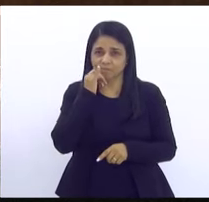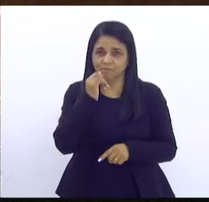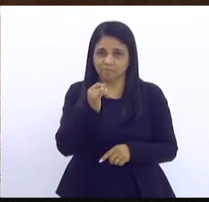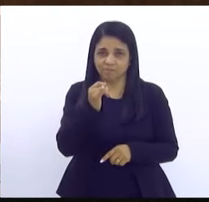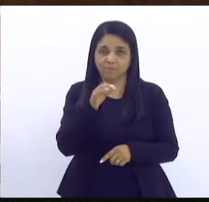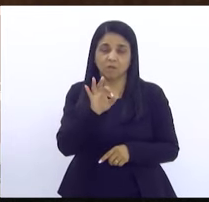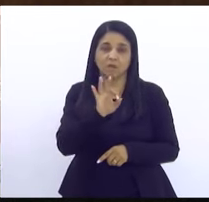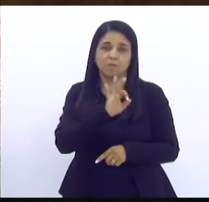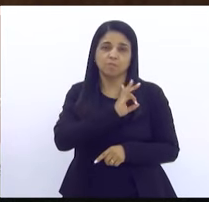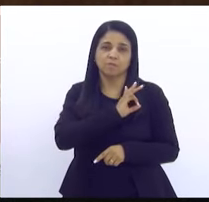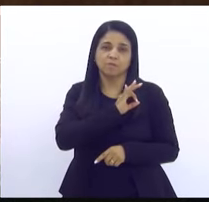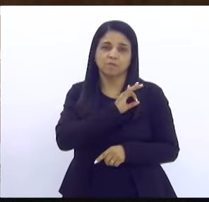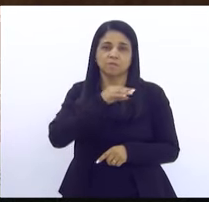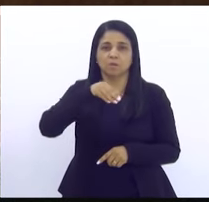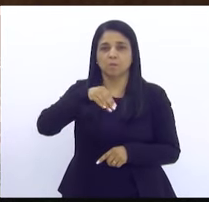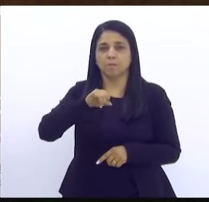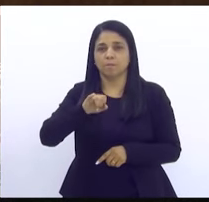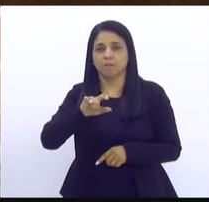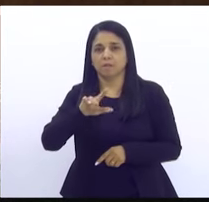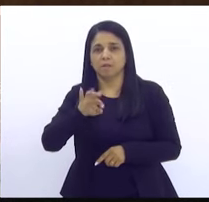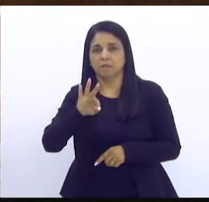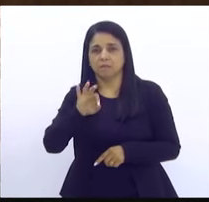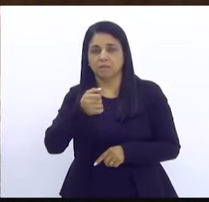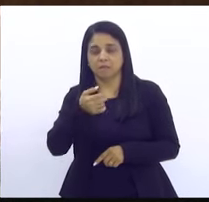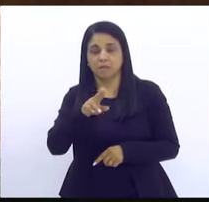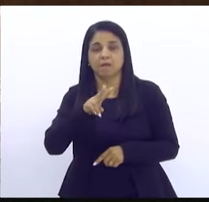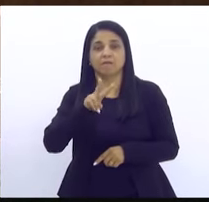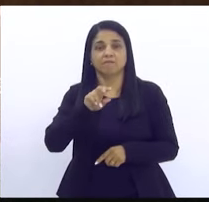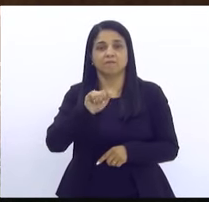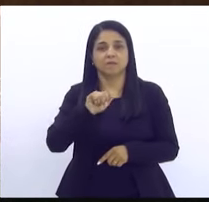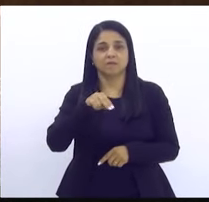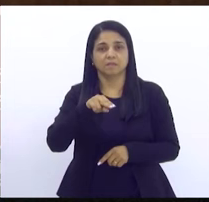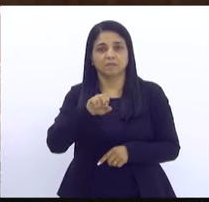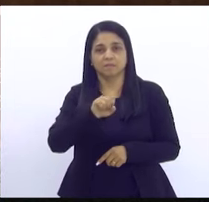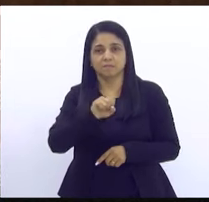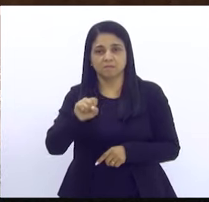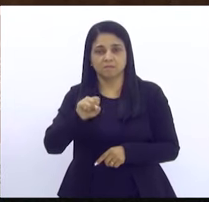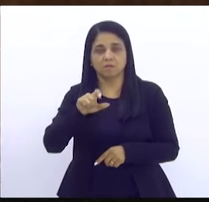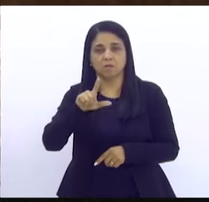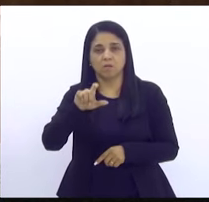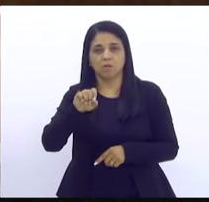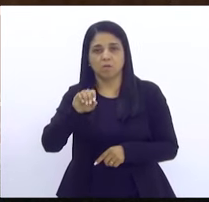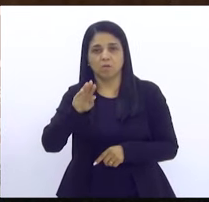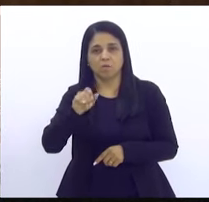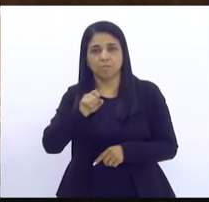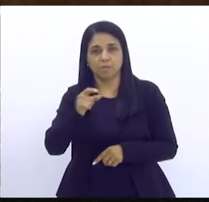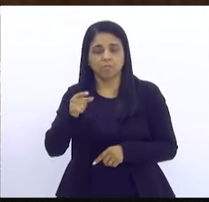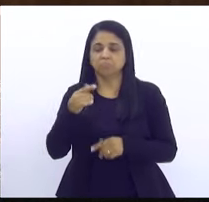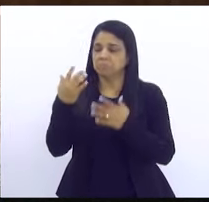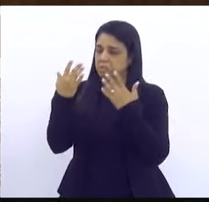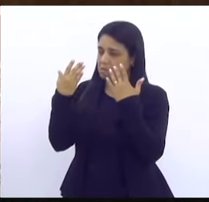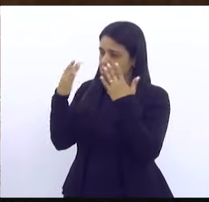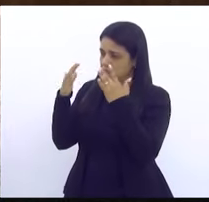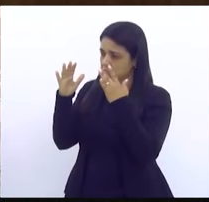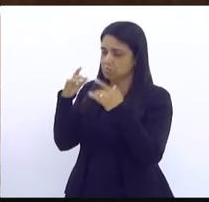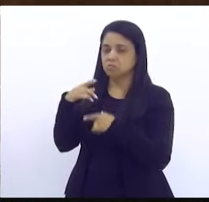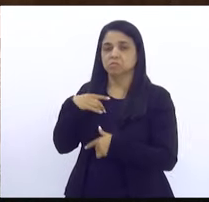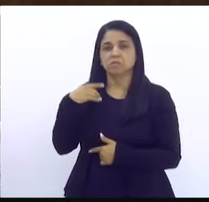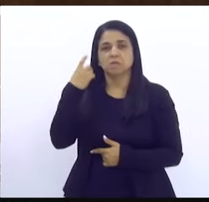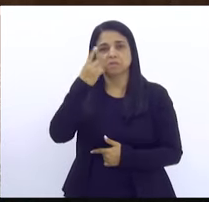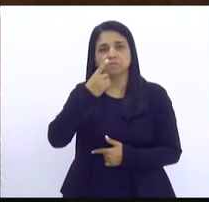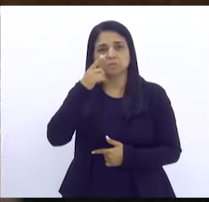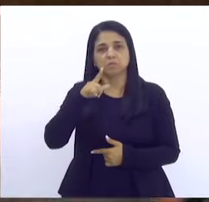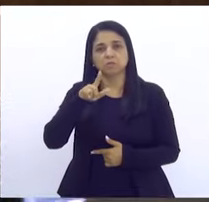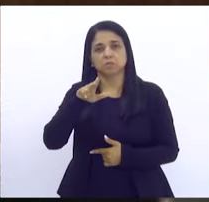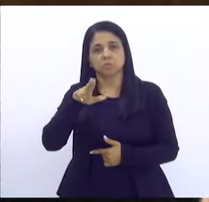a policial militar Vanessa Lobão. E aplaudir aqui a iniciativa da deputada Lucinha em pedir